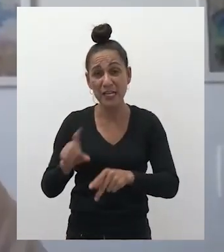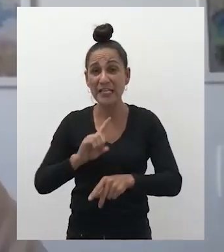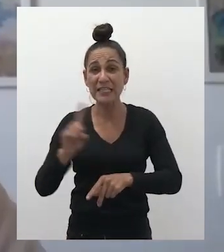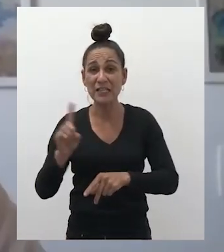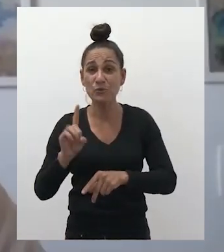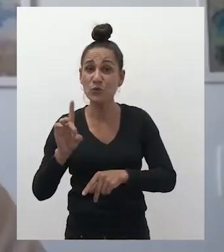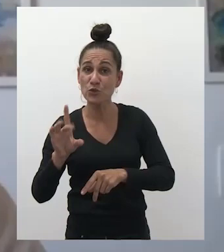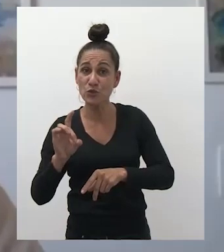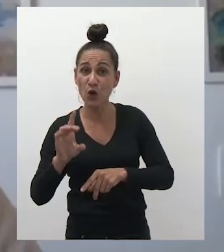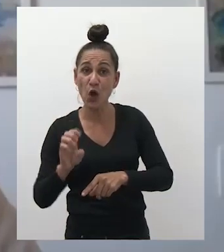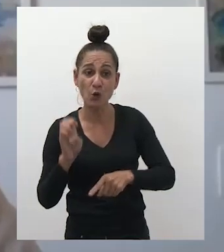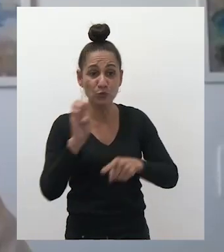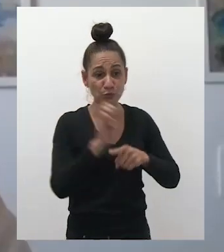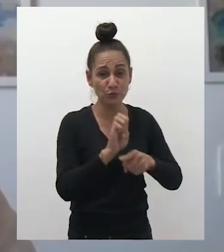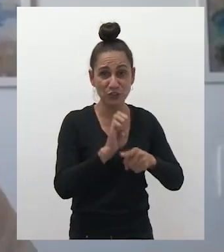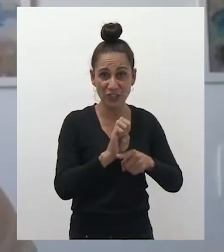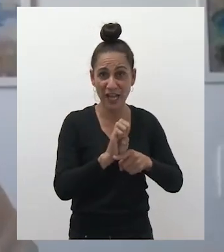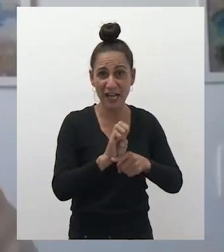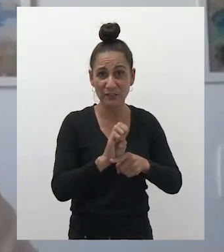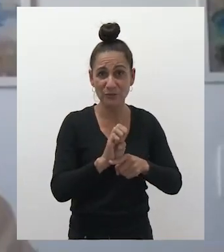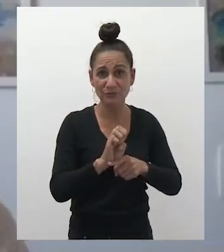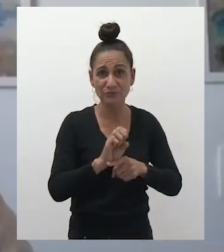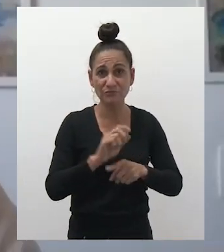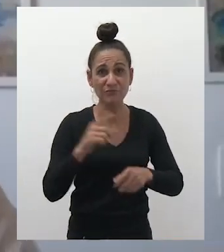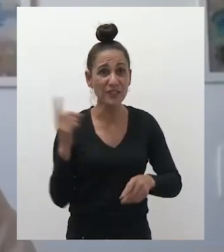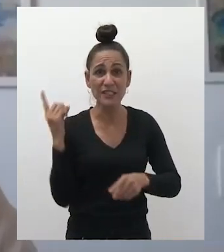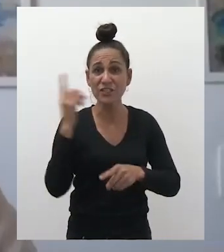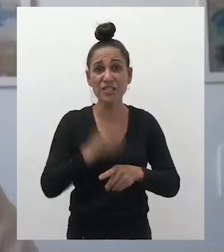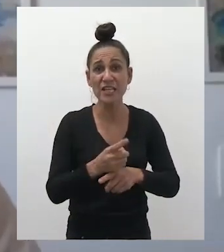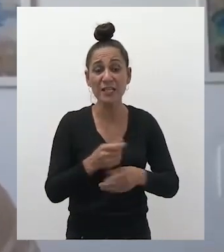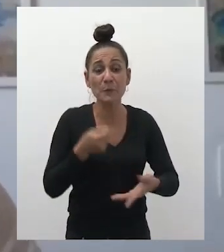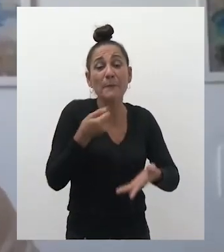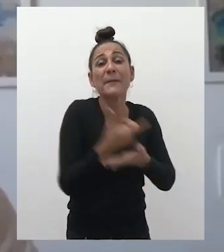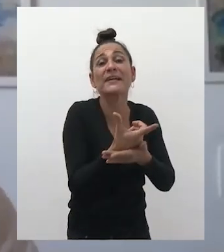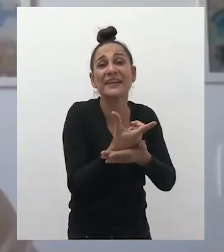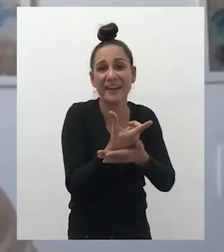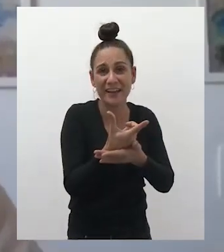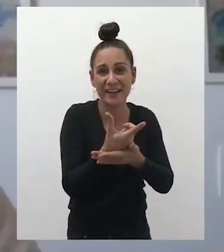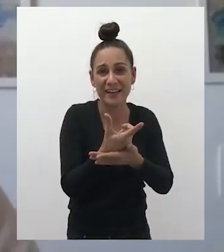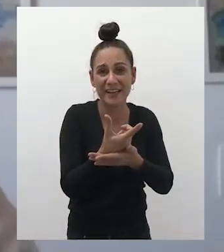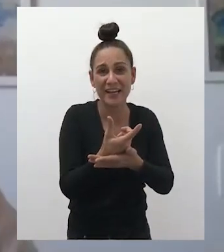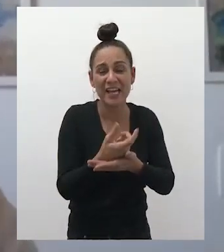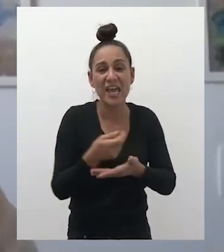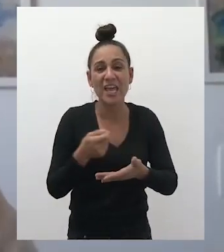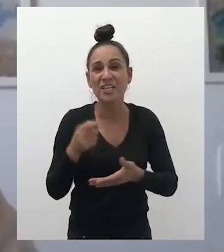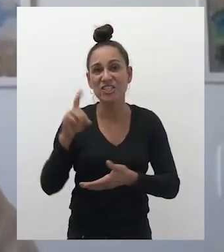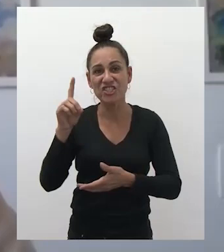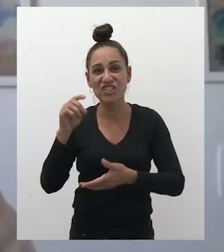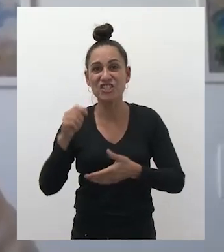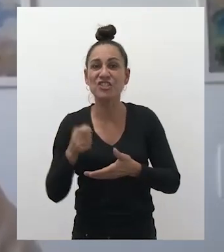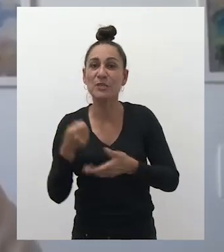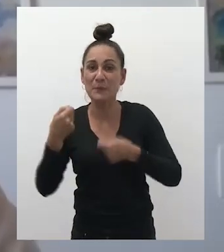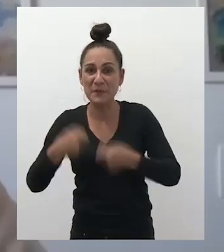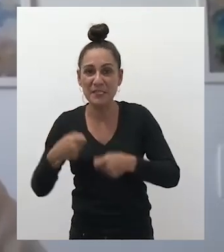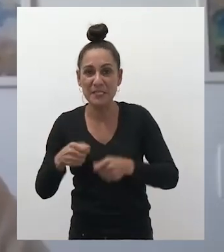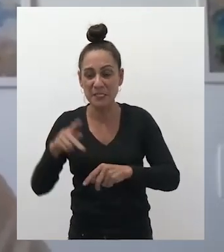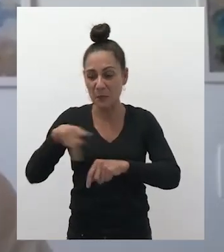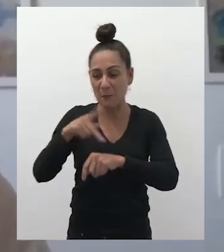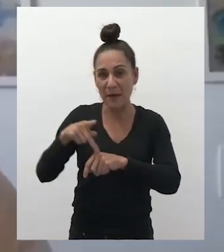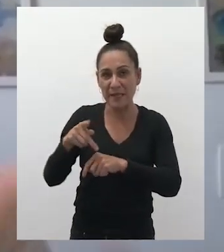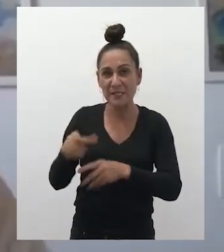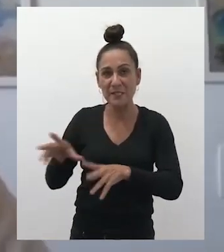só o PIB de um estado, não para pagar as dívidas externas somente, mas tem que ser investido